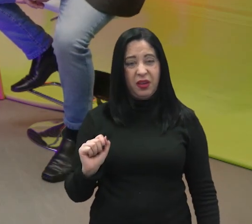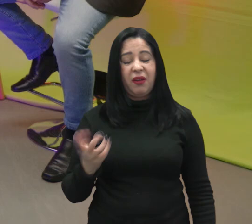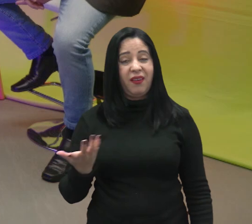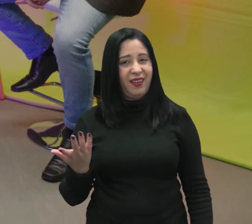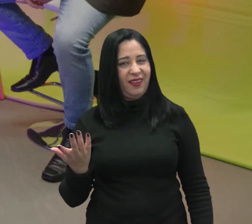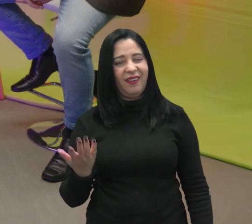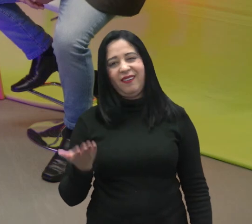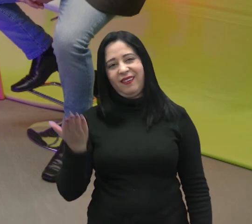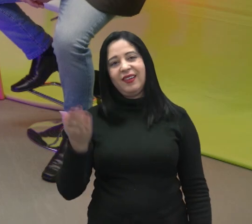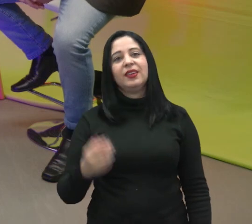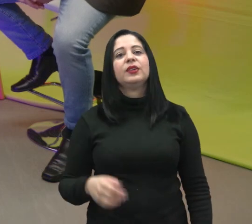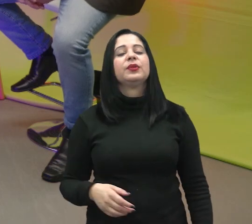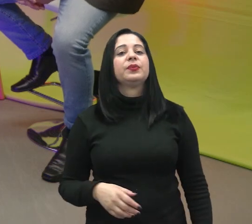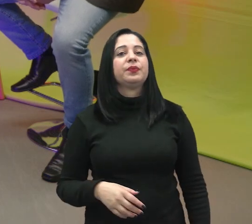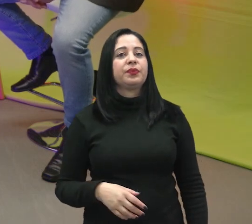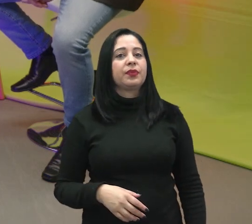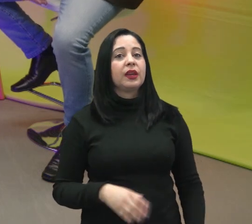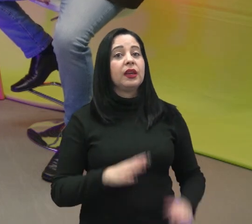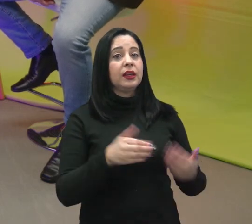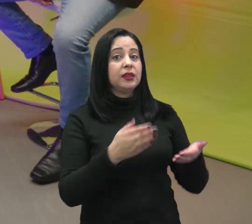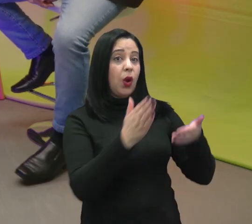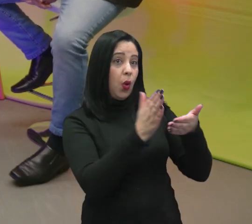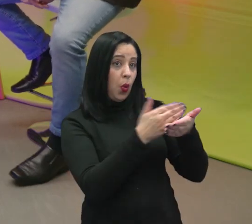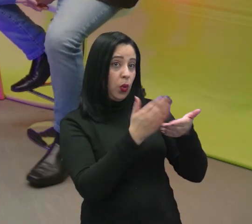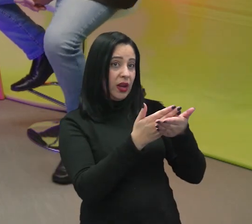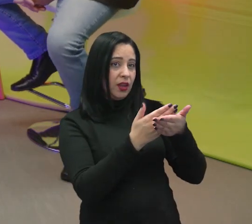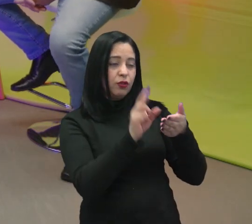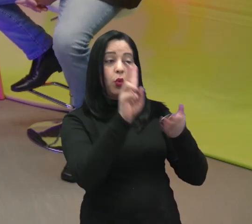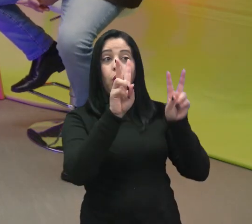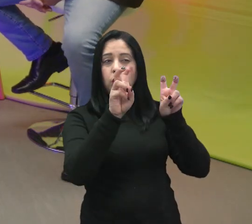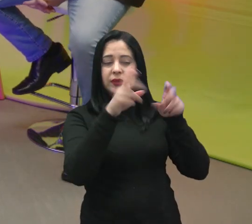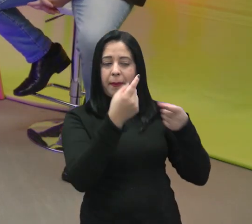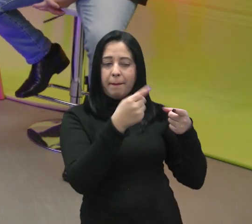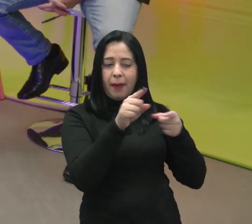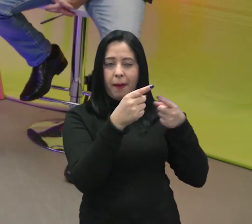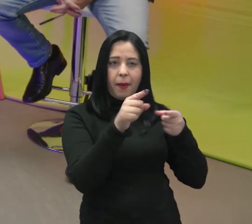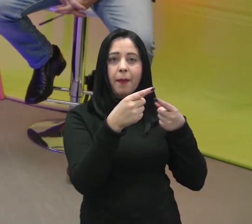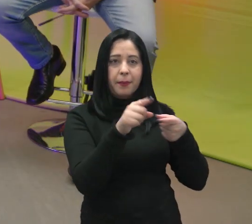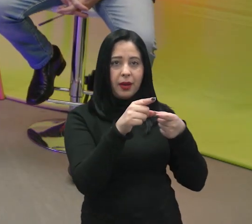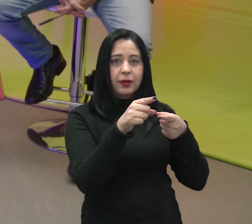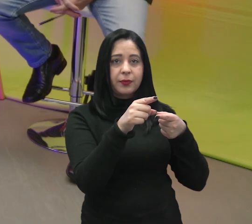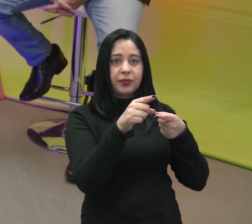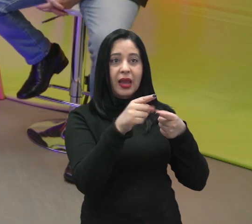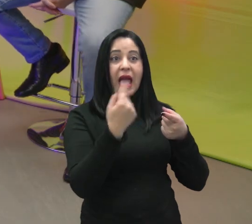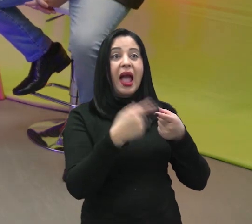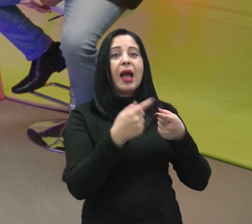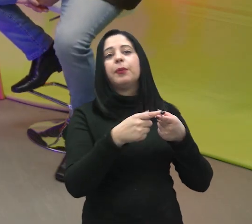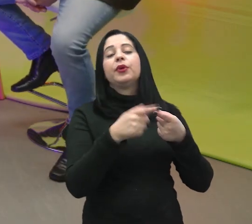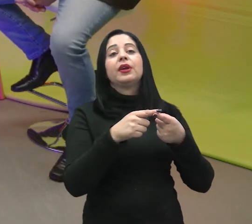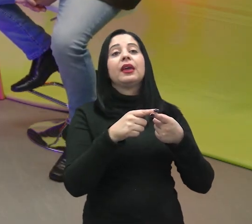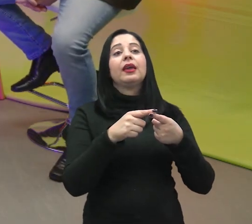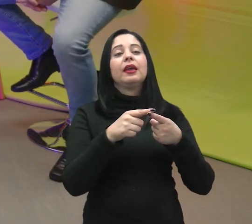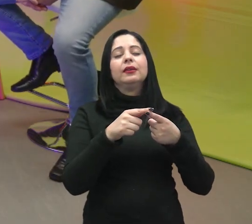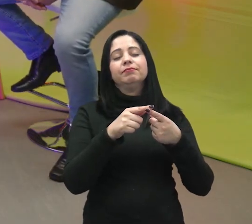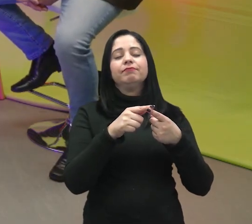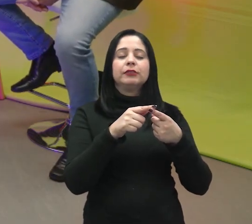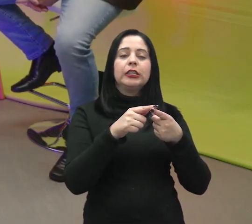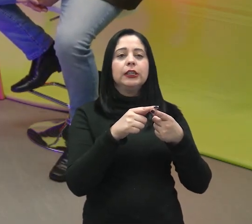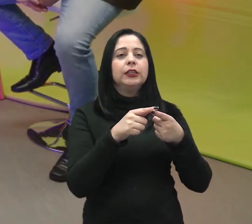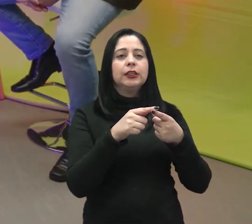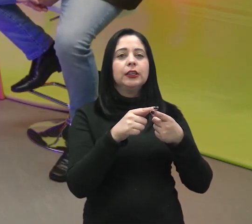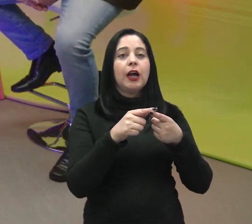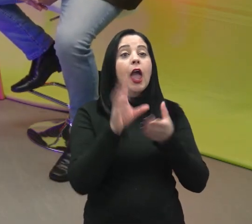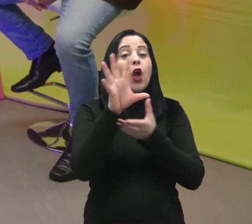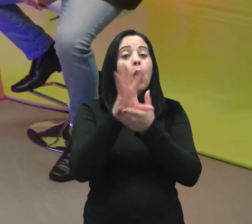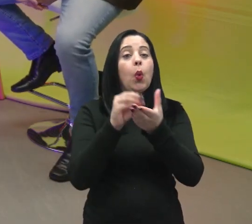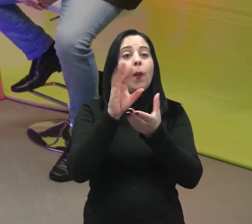aí, ó. Exatamente. E até contando do livro mesmo, Provocações, né, que é uma inspiração até com a Bujanra, né, com o programa de entrevistas que